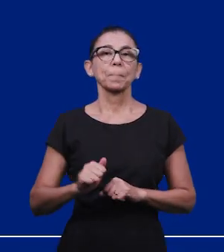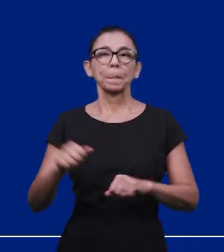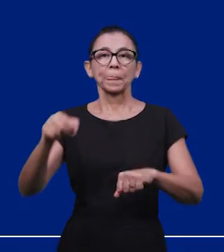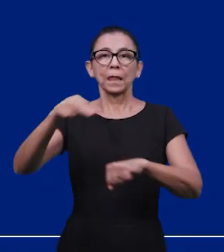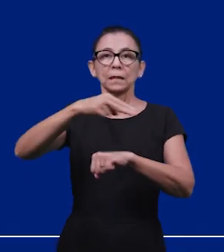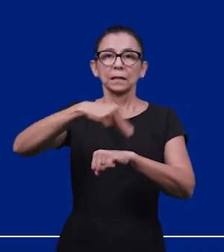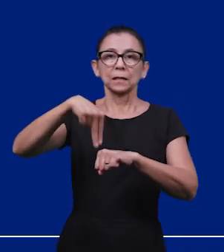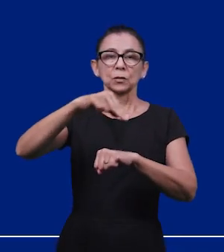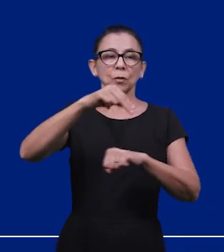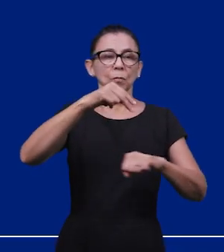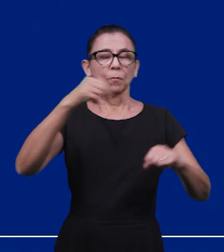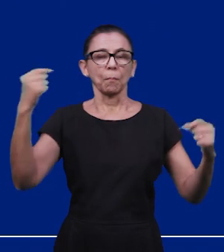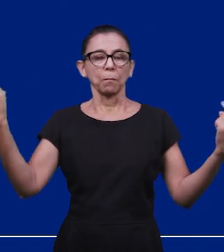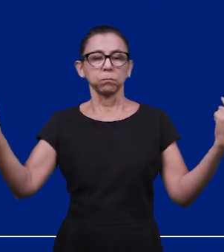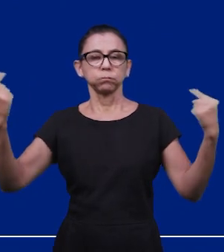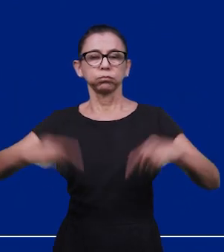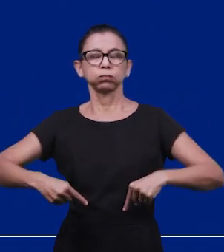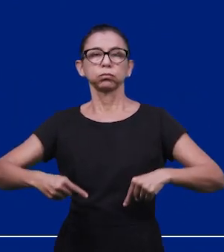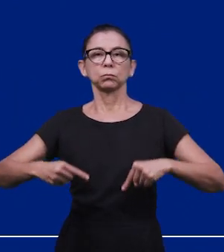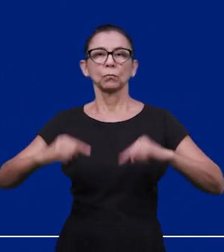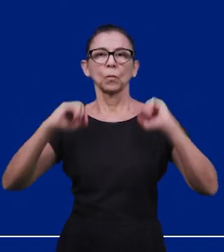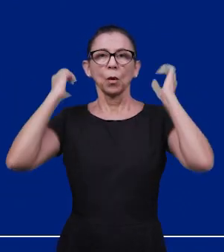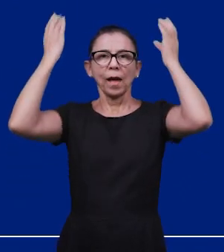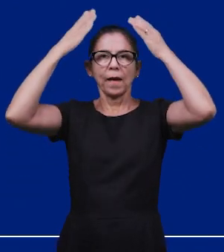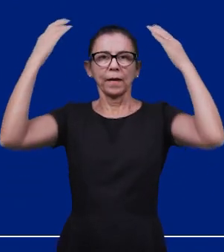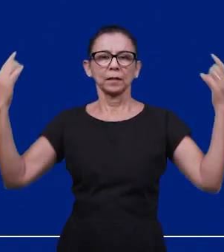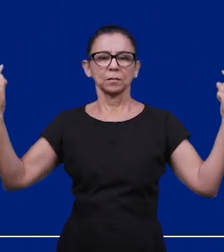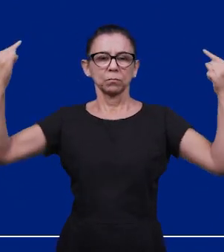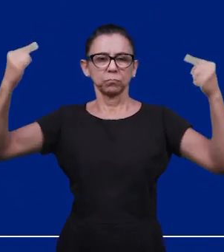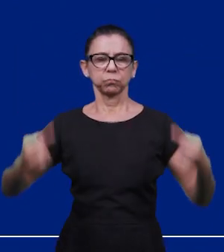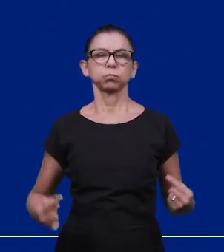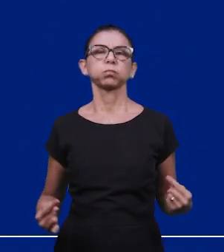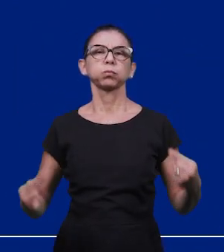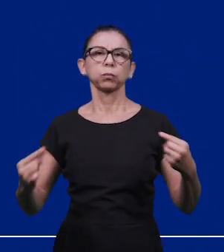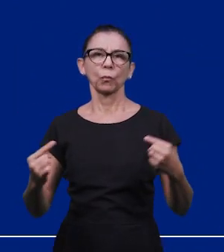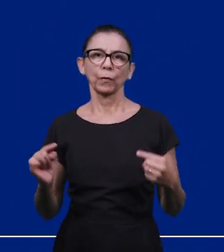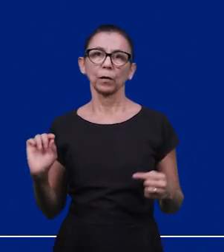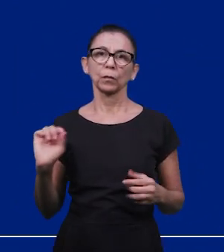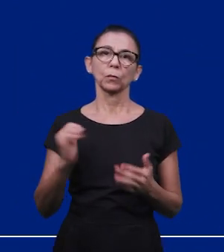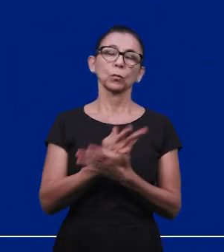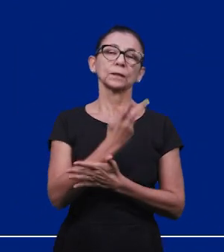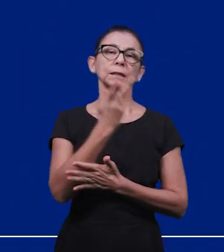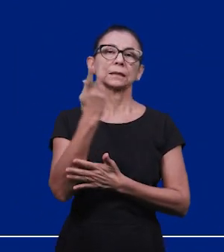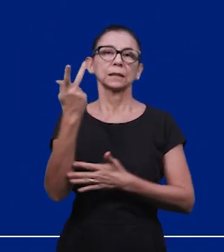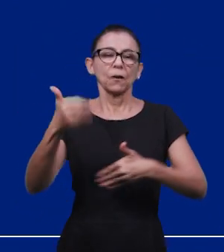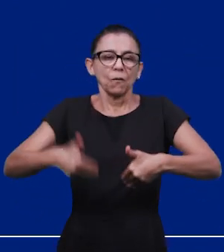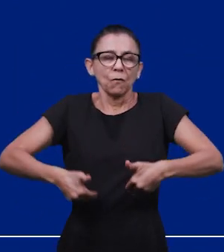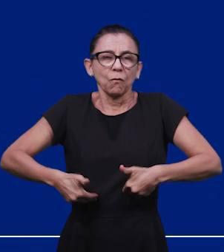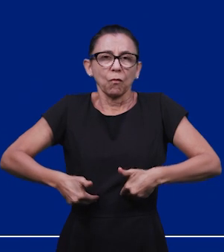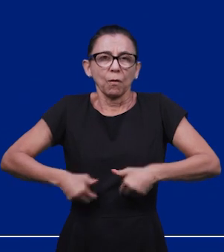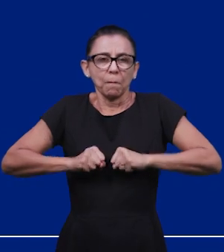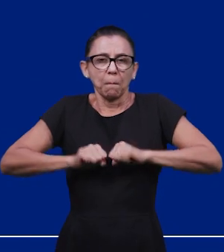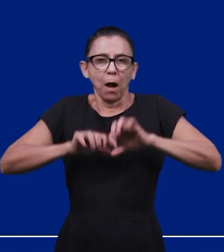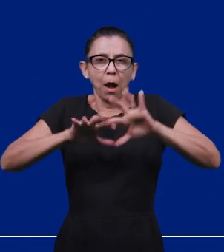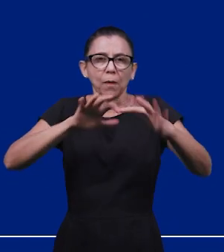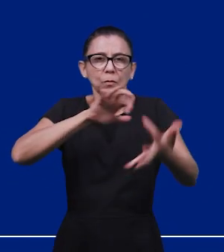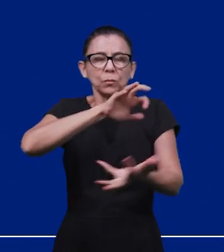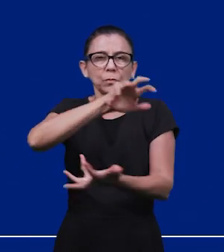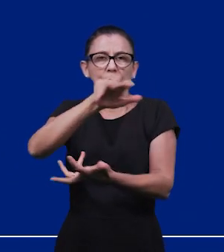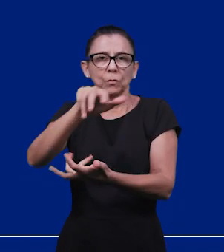2 versículos no capítulo 24 do Evangelho de Mateus, o verso 7 e, na sequência, o verso 12. Diz assim a palavra: porquanto